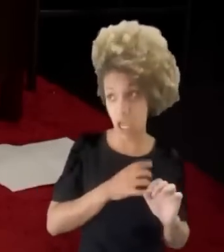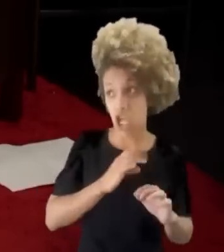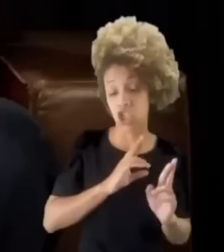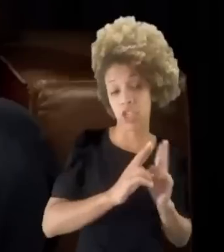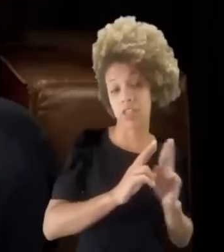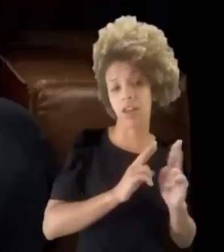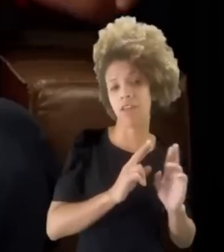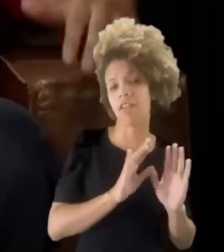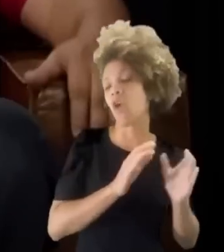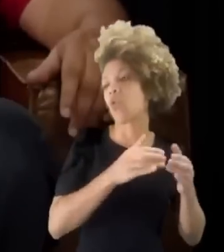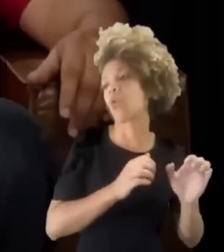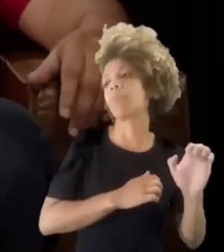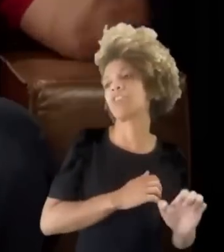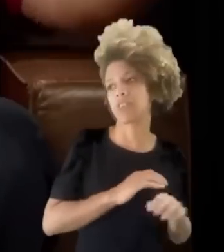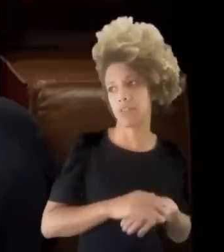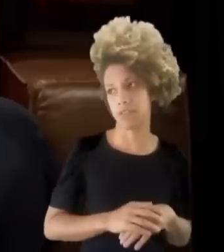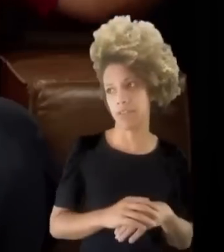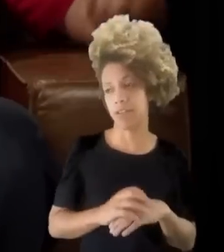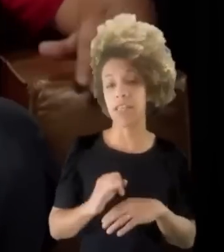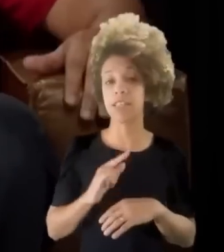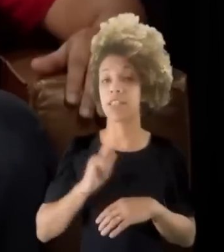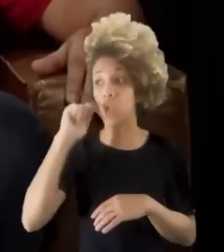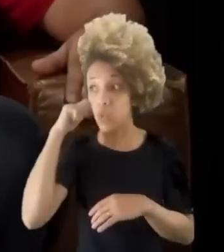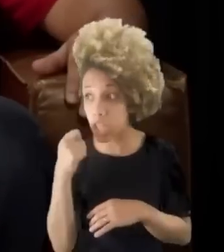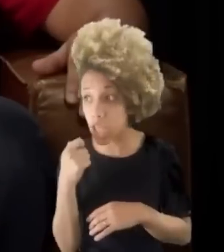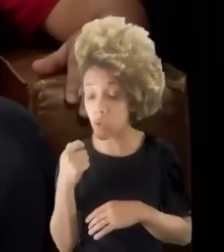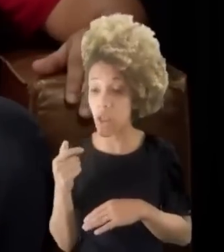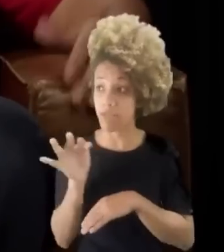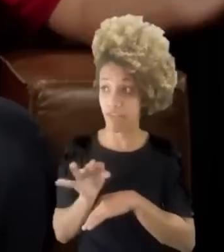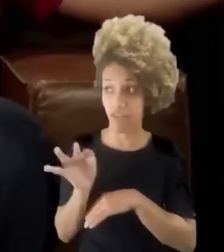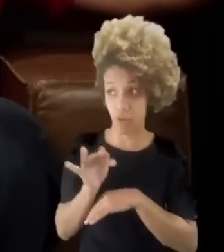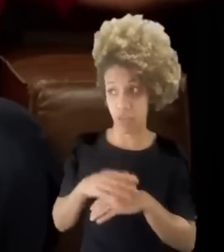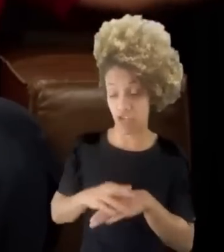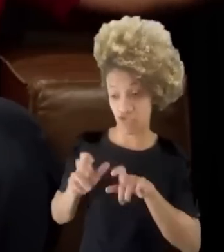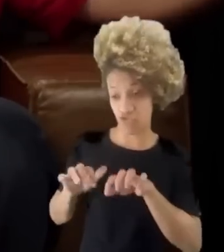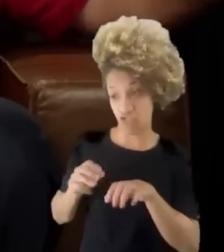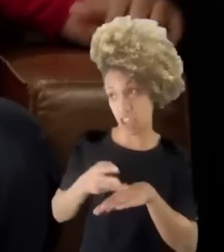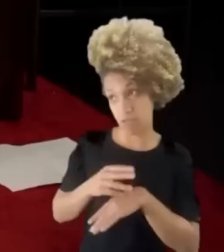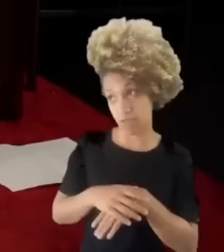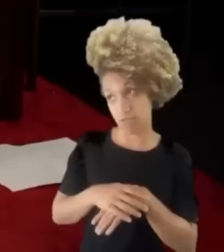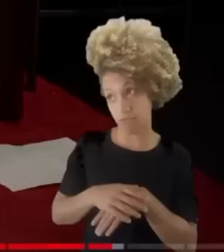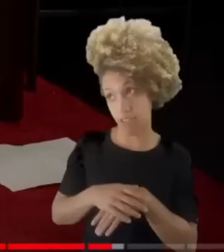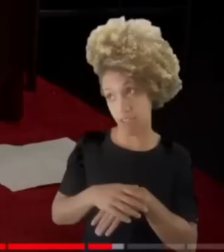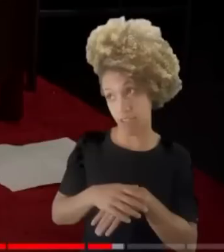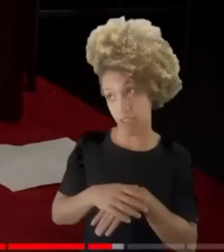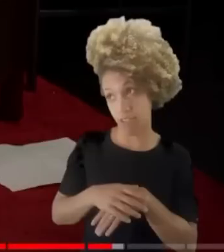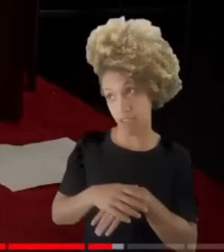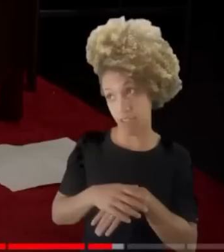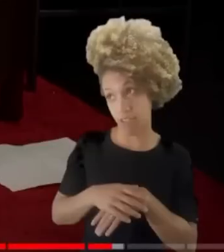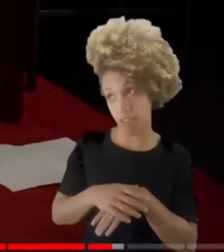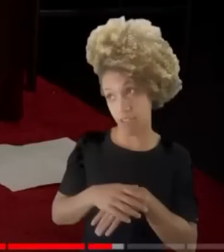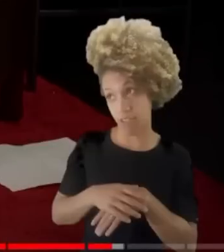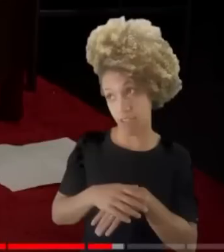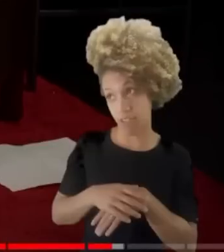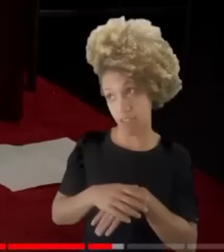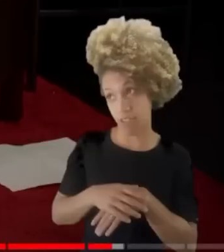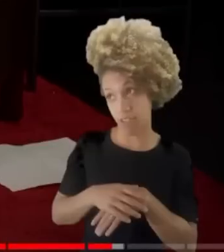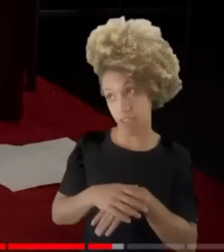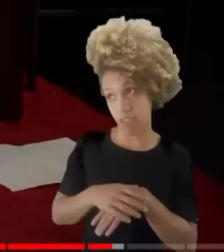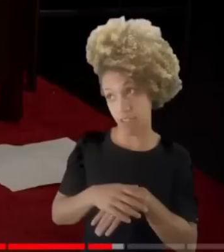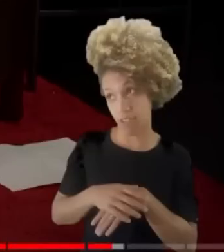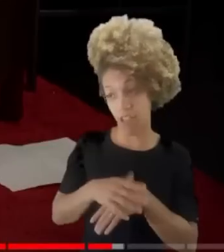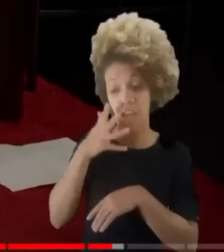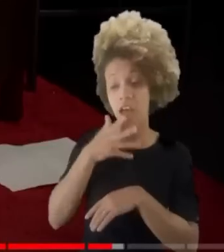esquerda e o cara só se relaciona com gente de esquerda Se tem uma coisa o negro tá entrando na faculdade o nego não tem Network mano eu concordo eu acho que é esse o carinho